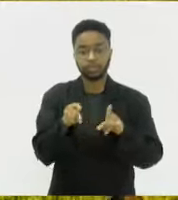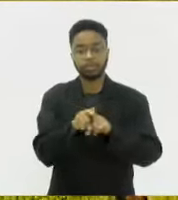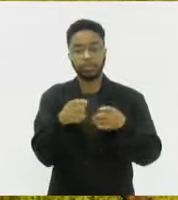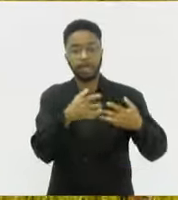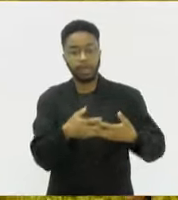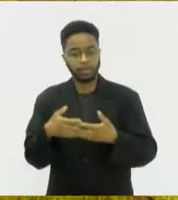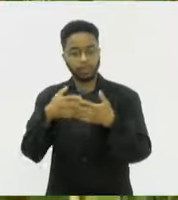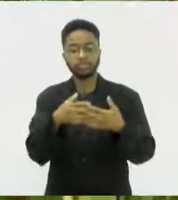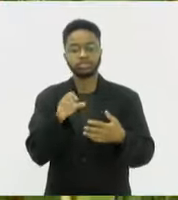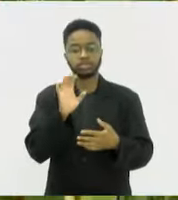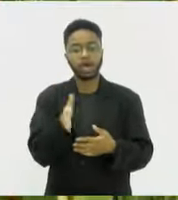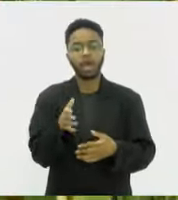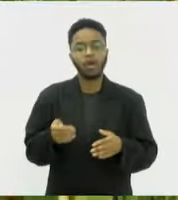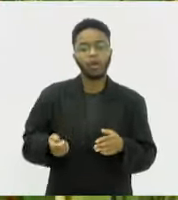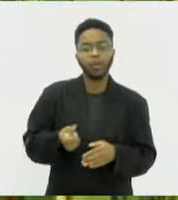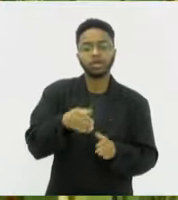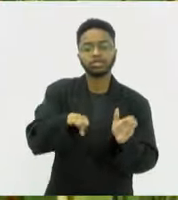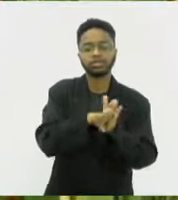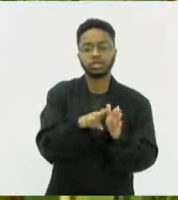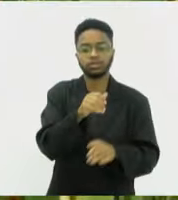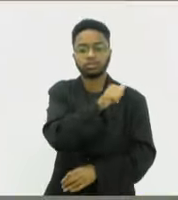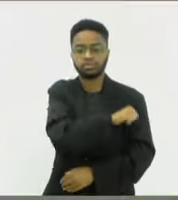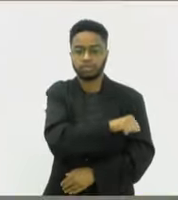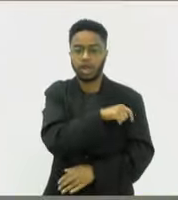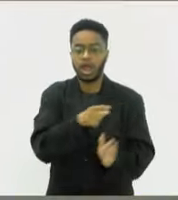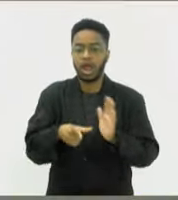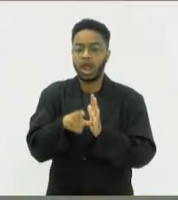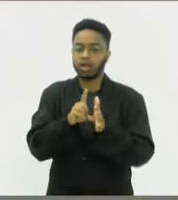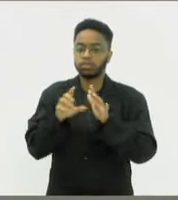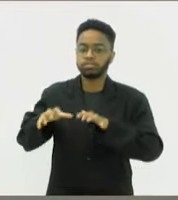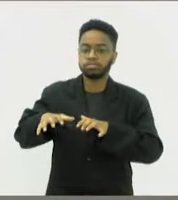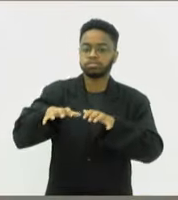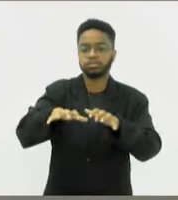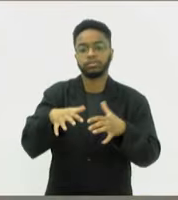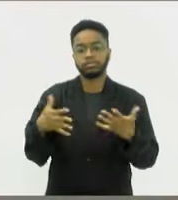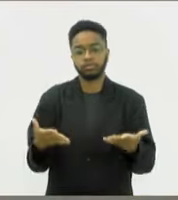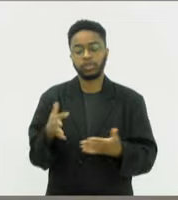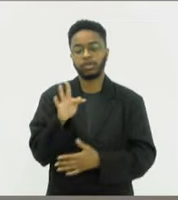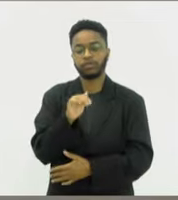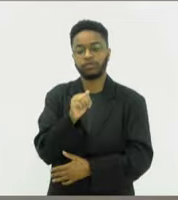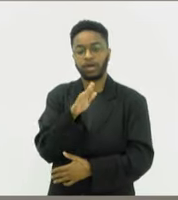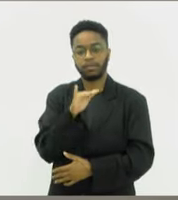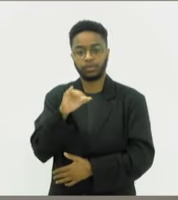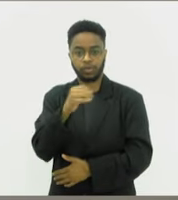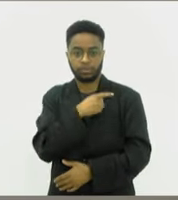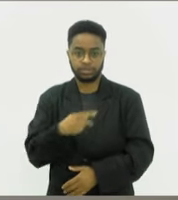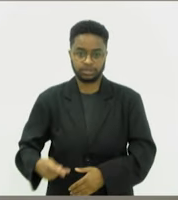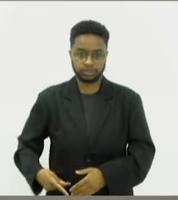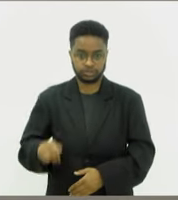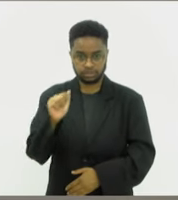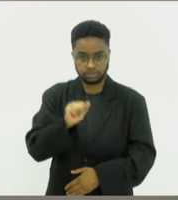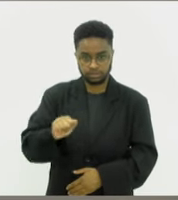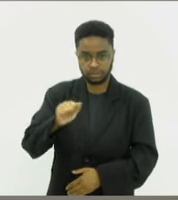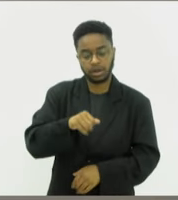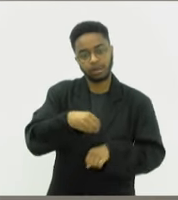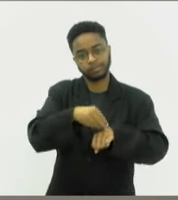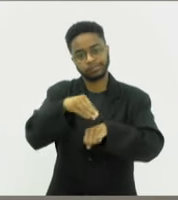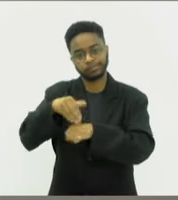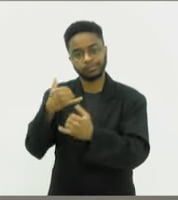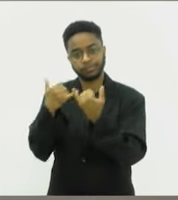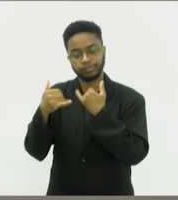estavam a caminho do Rio antes da tragédia ter acontecido. Fábio Queiroz, presidente da associação, tranquiliza a população.